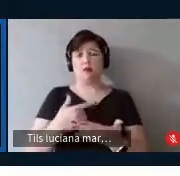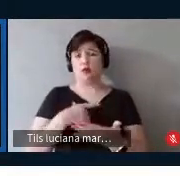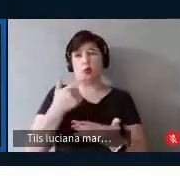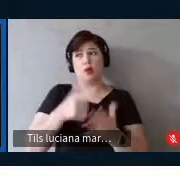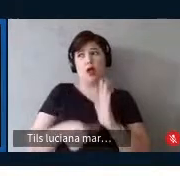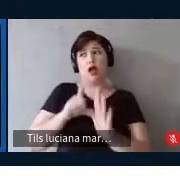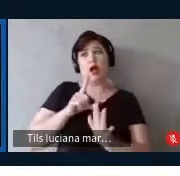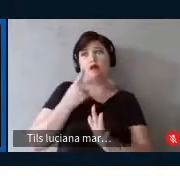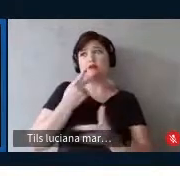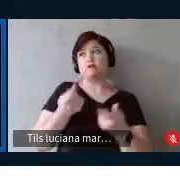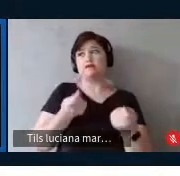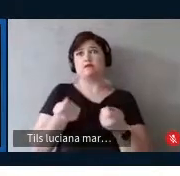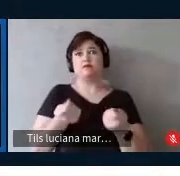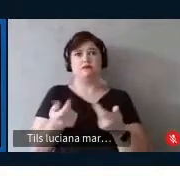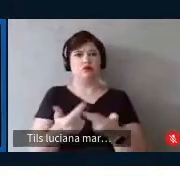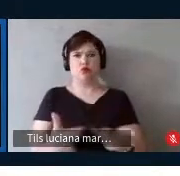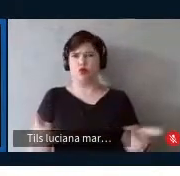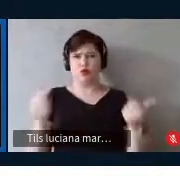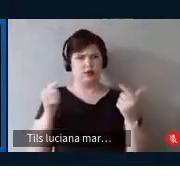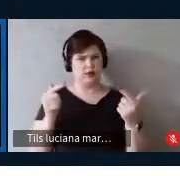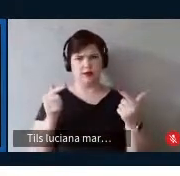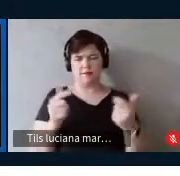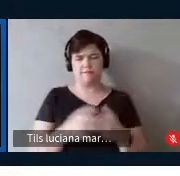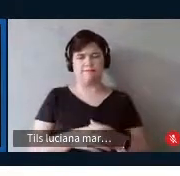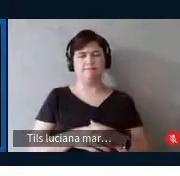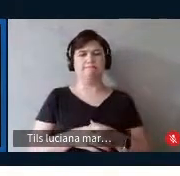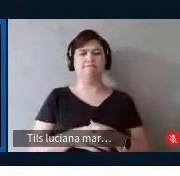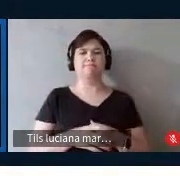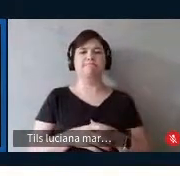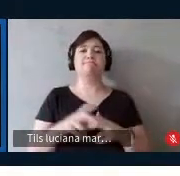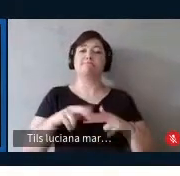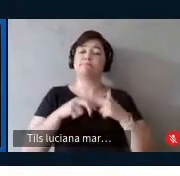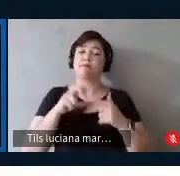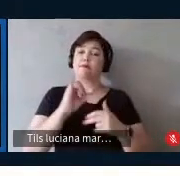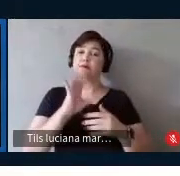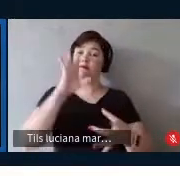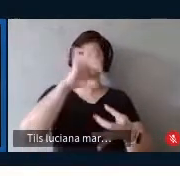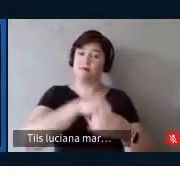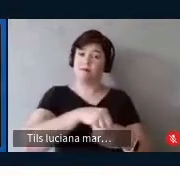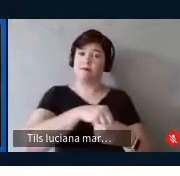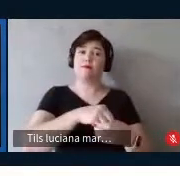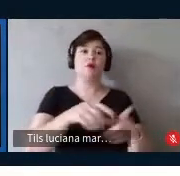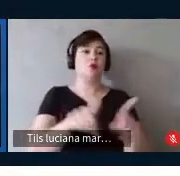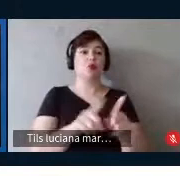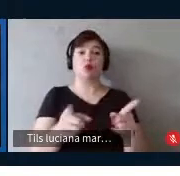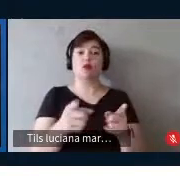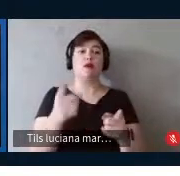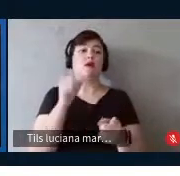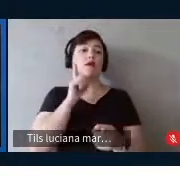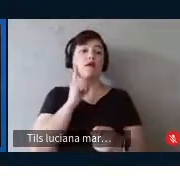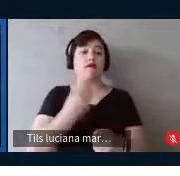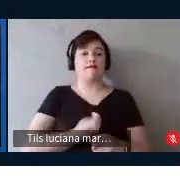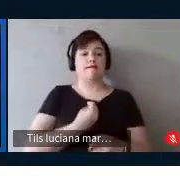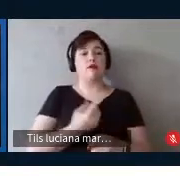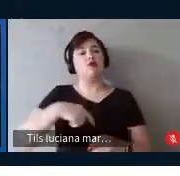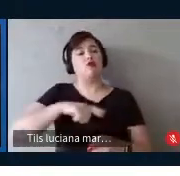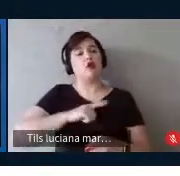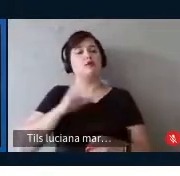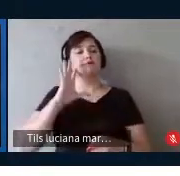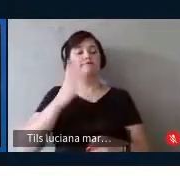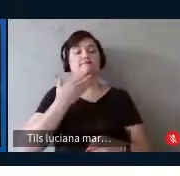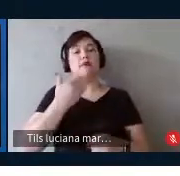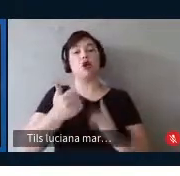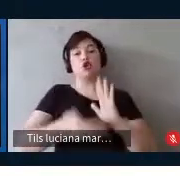nenhum a esse tipo de negociação. Então, como não faz parte desse cotidiano, a gente achou melhor que ele